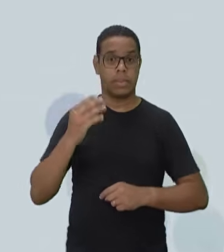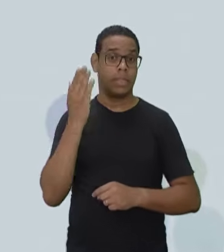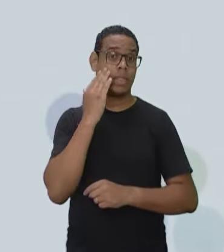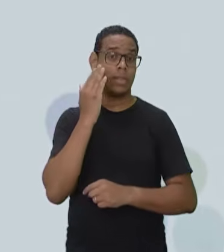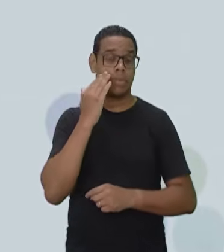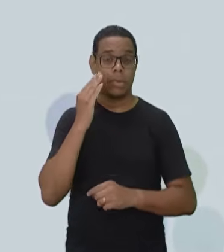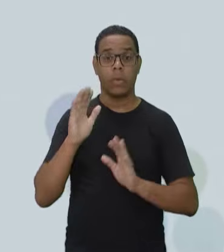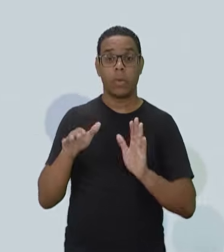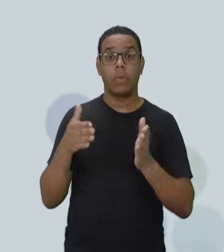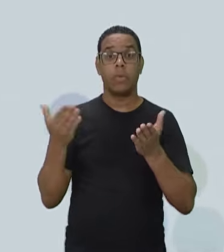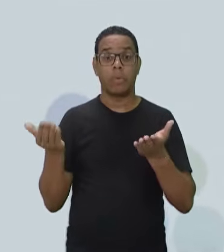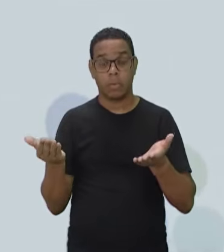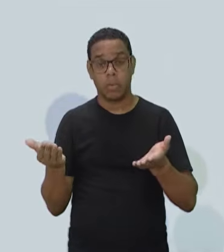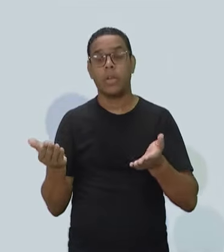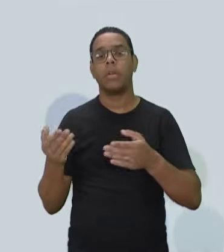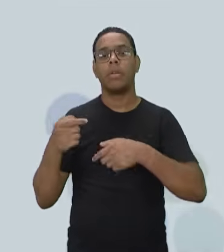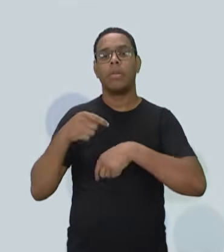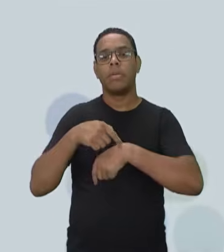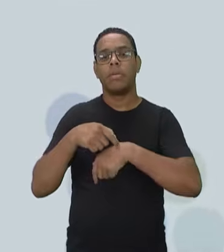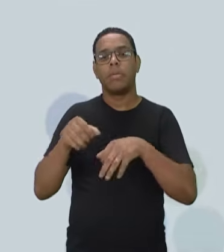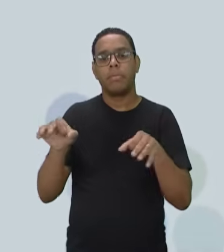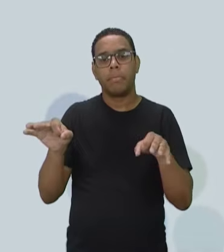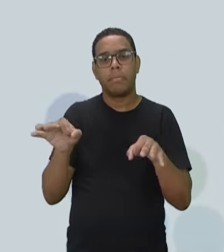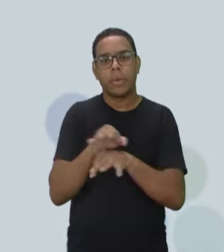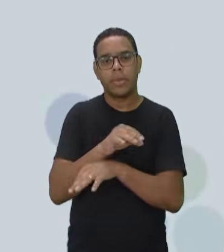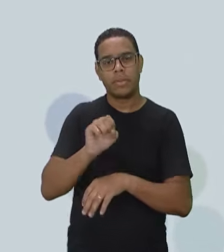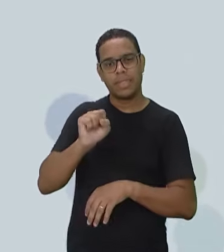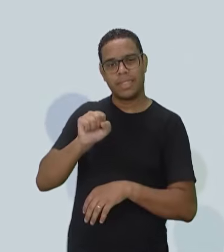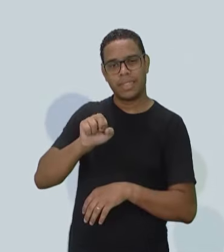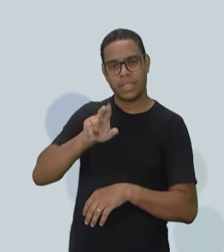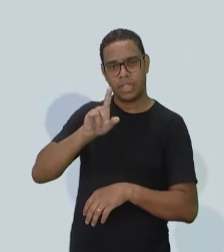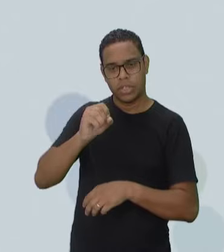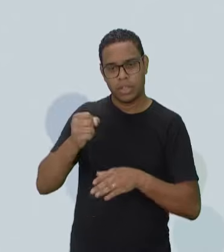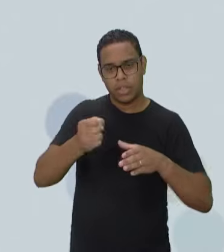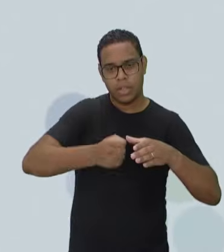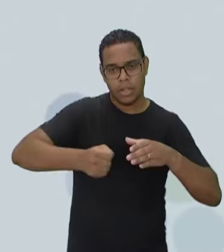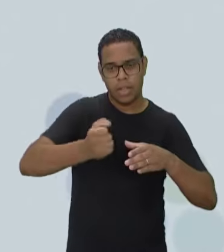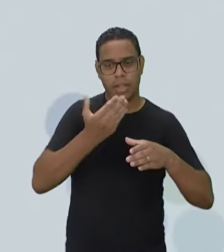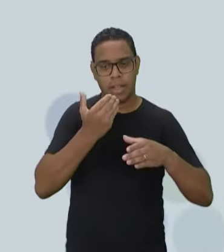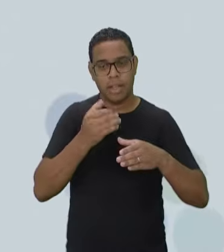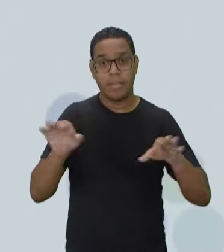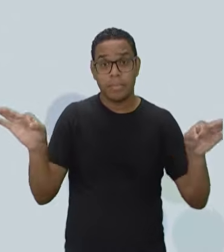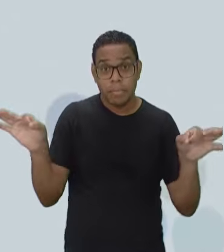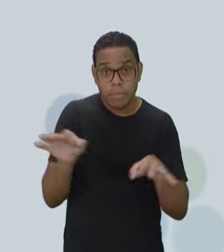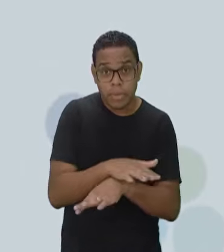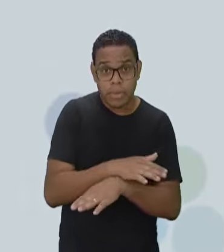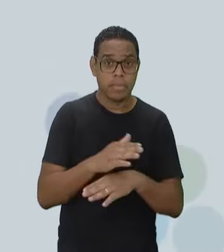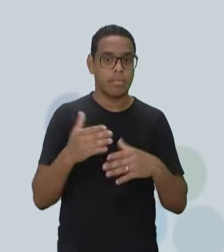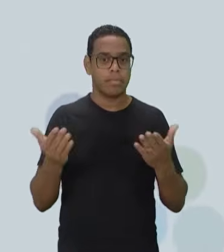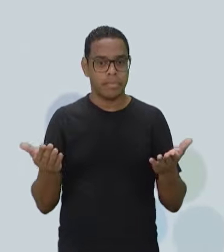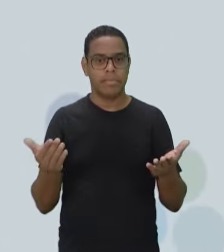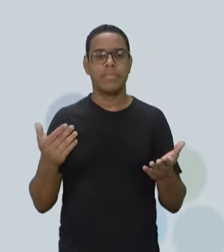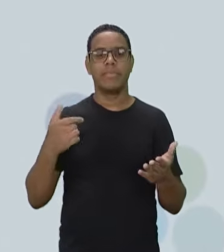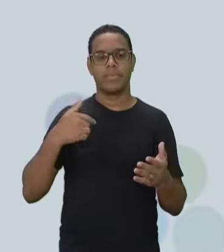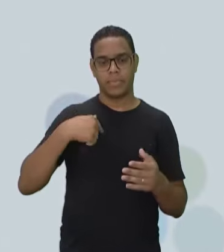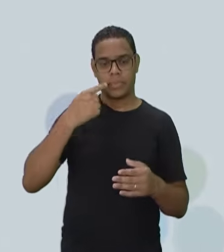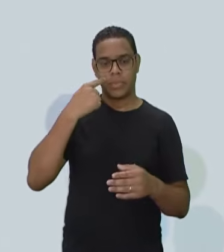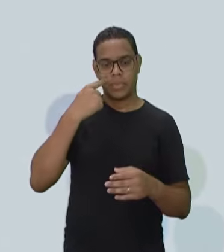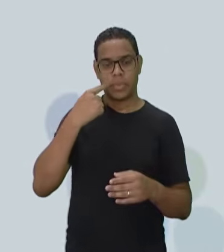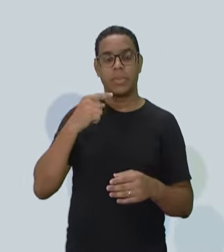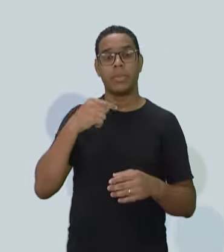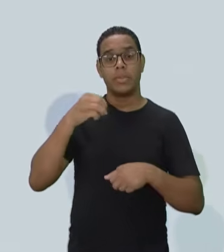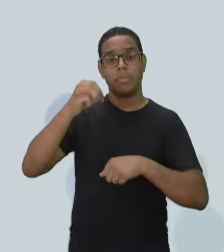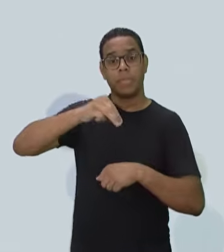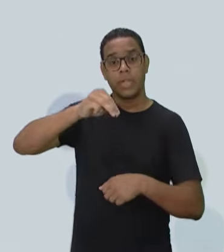em que horário o almoço do Sérgio ficou pronto. Vamos começar a avançar o ponteiro